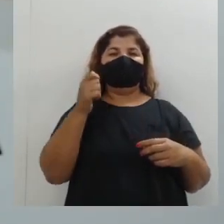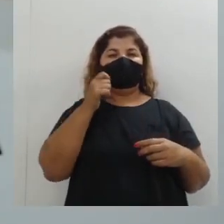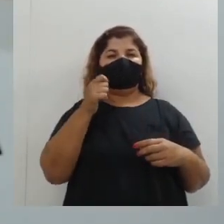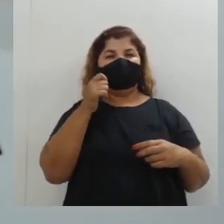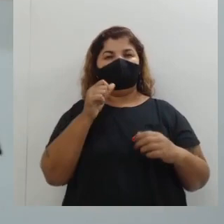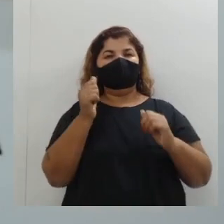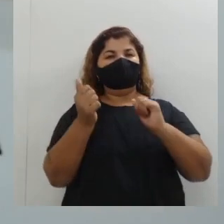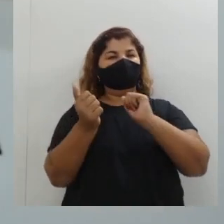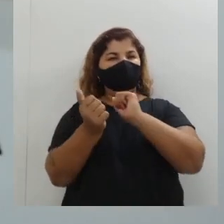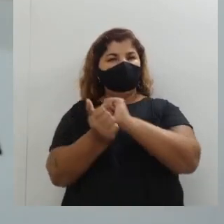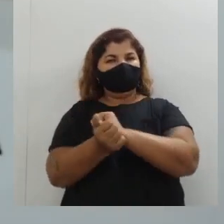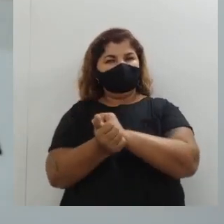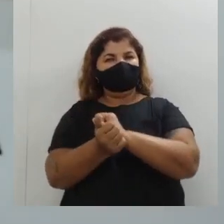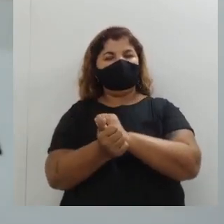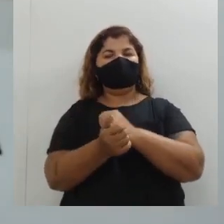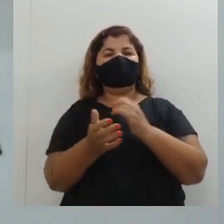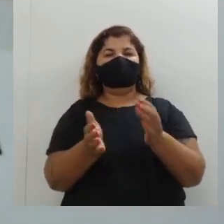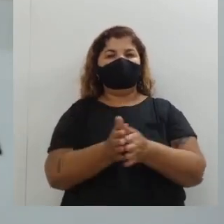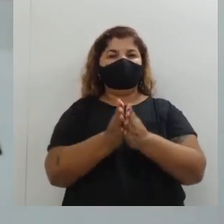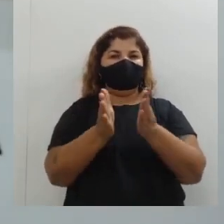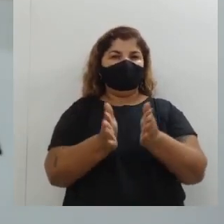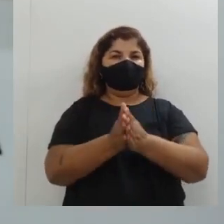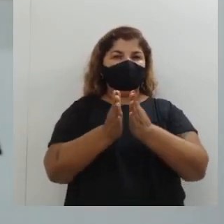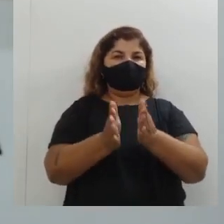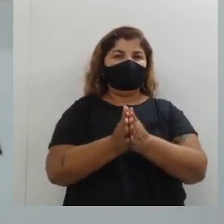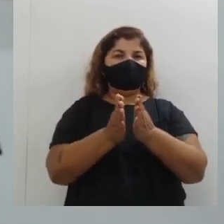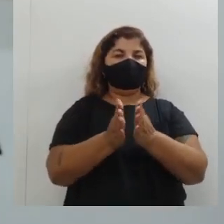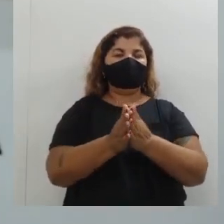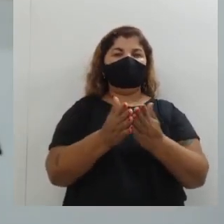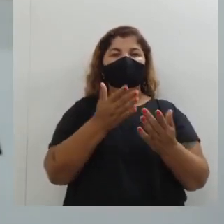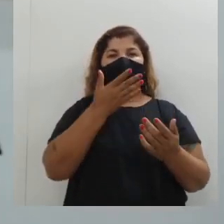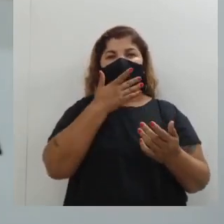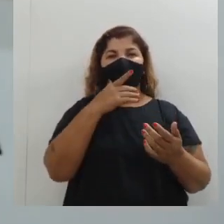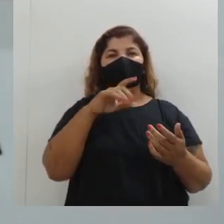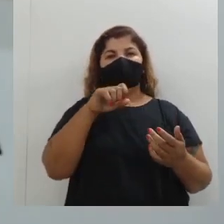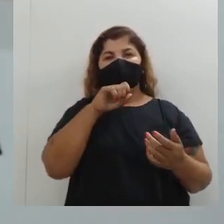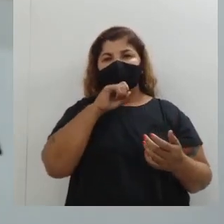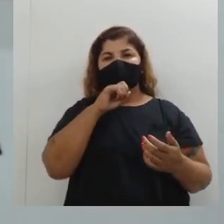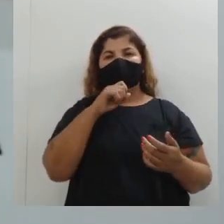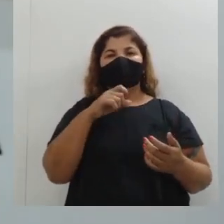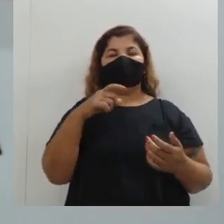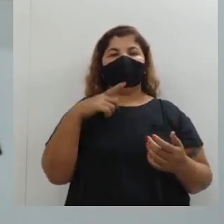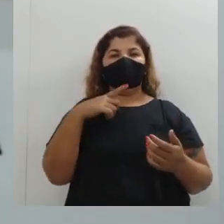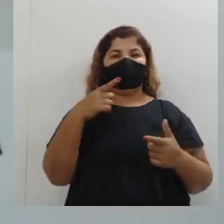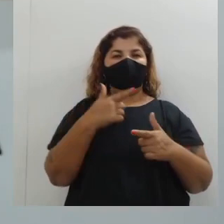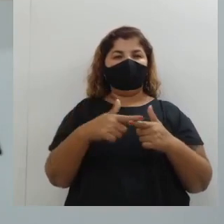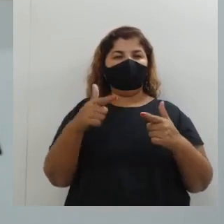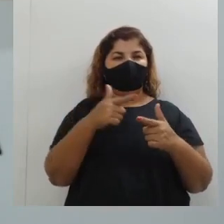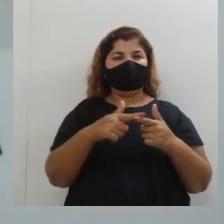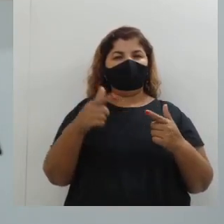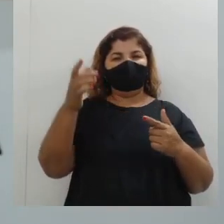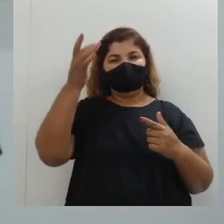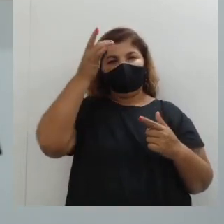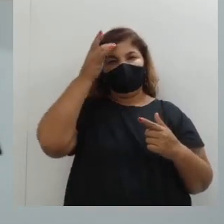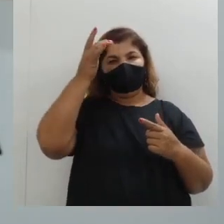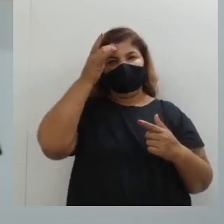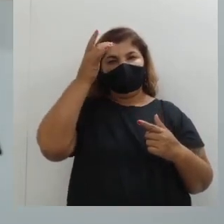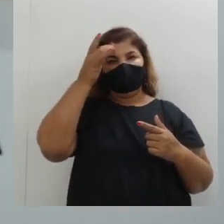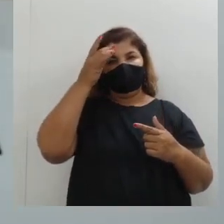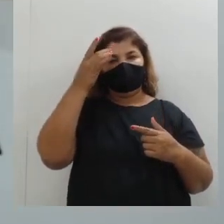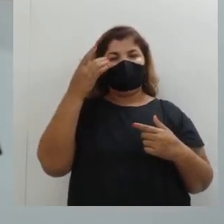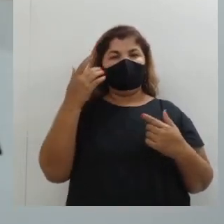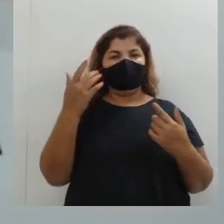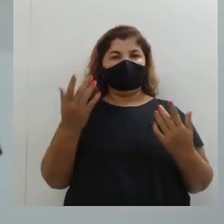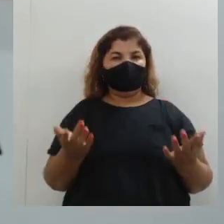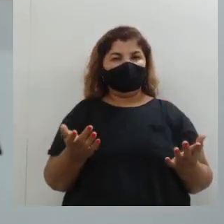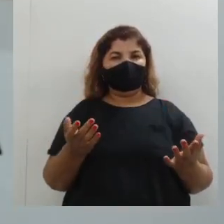escravos, né? Pobre. O pai aí teve problema mental, se diz